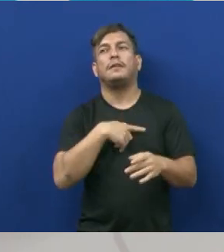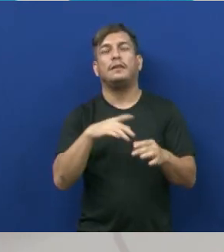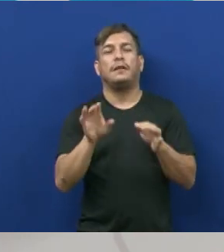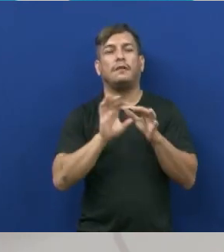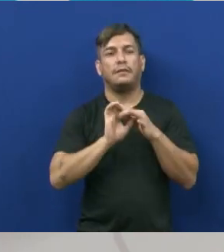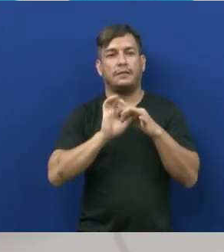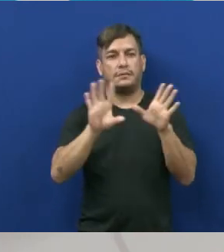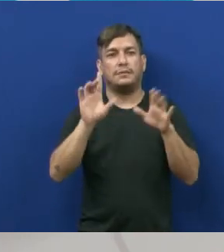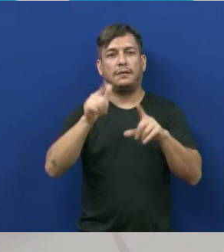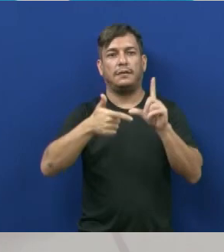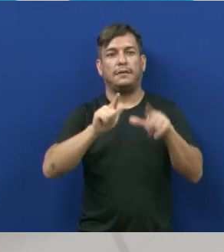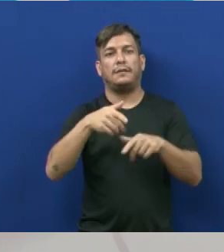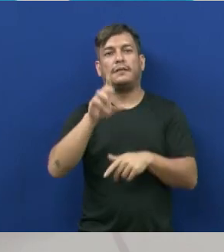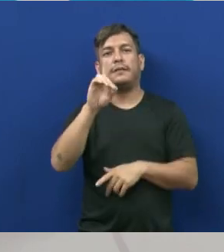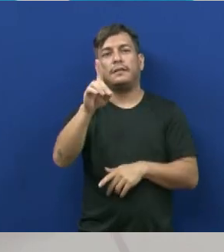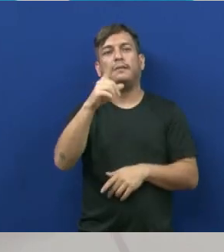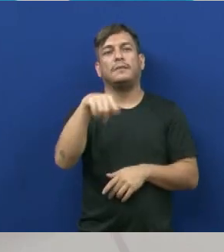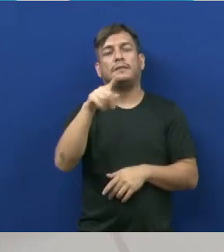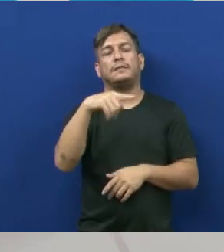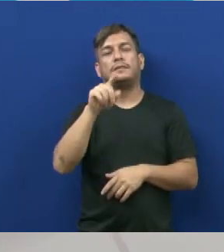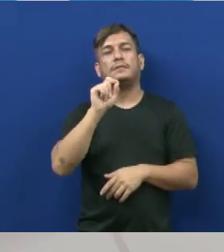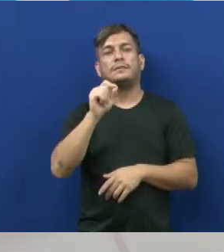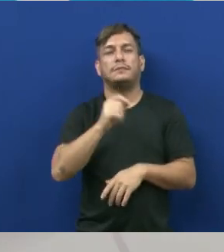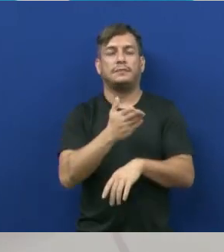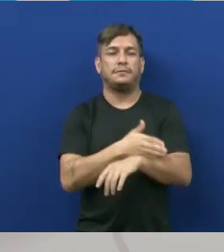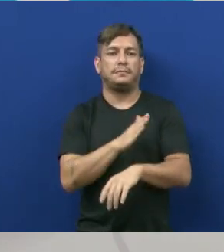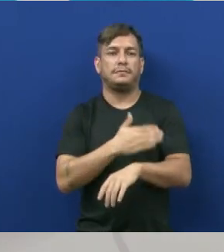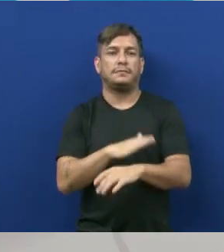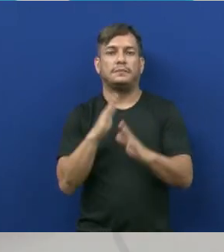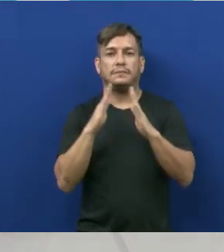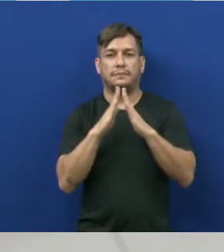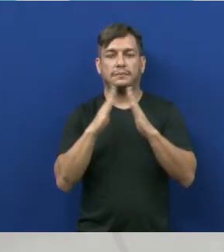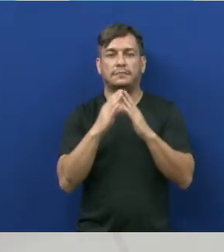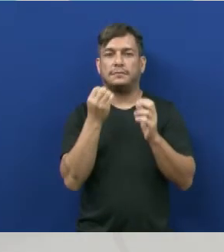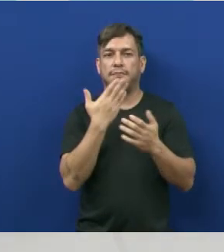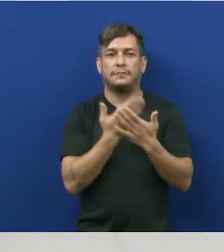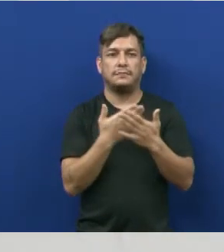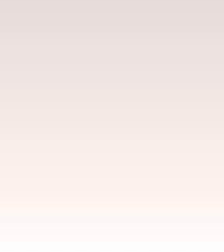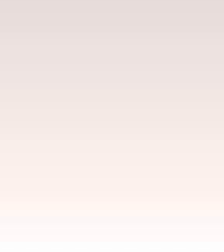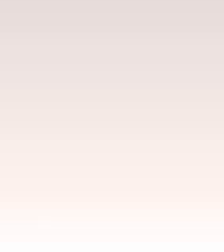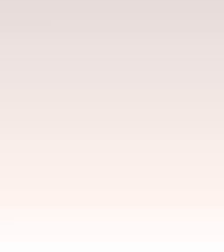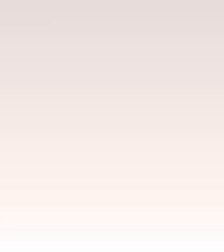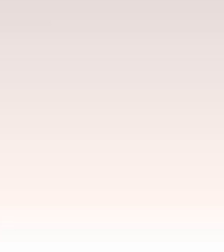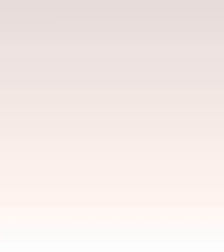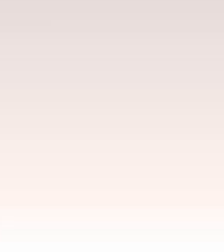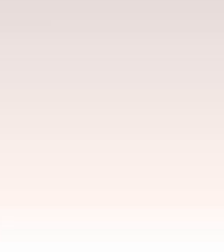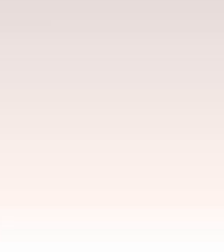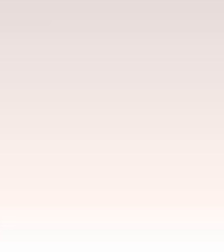letra D para vocês exercitarem em casa. Boa aula, até a próxima!